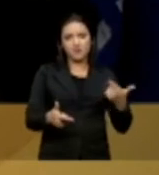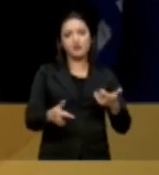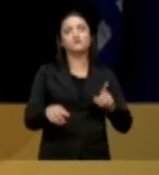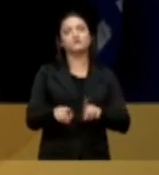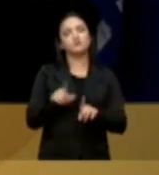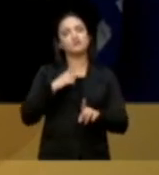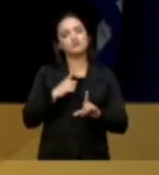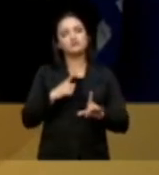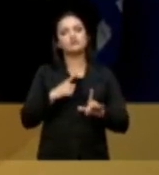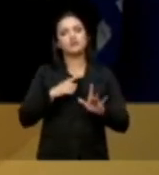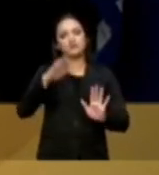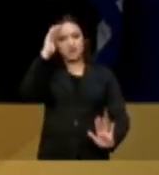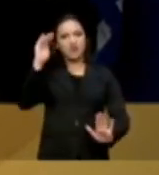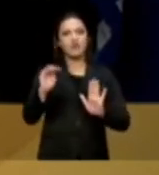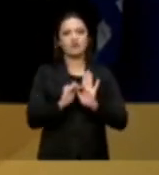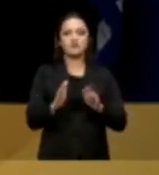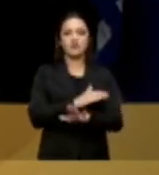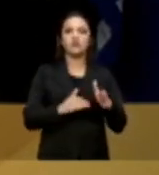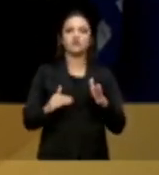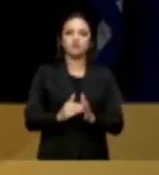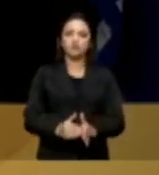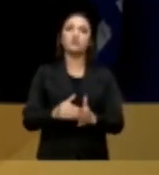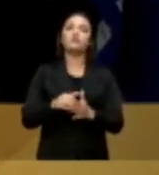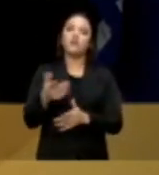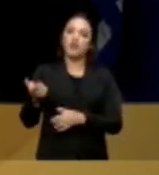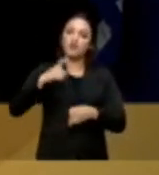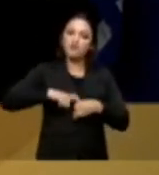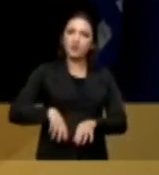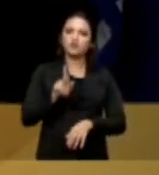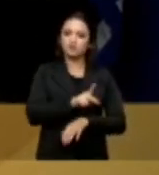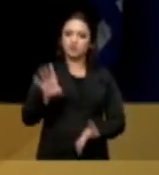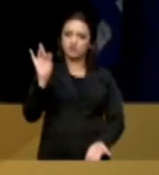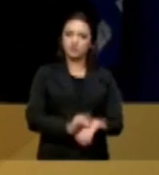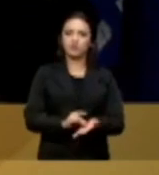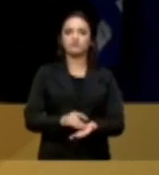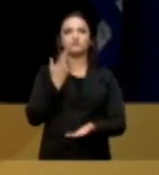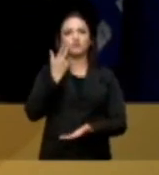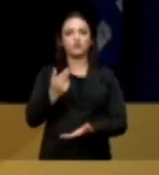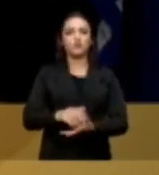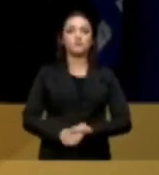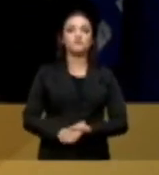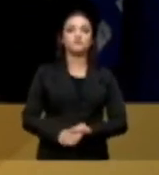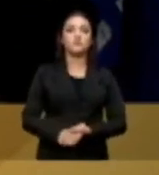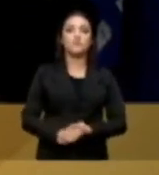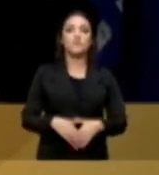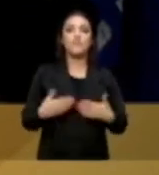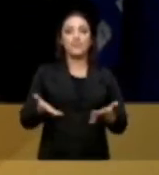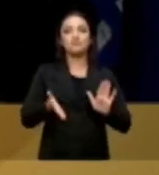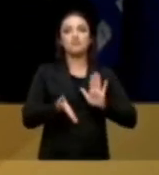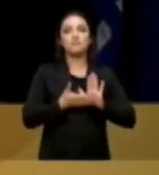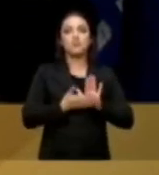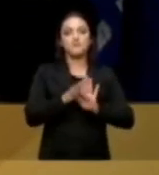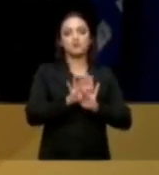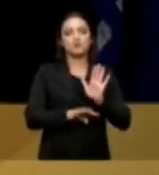requisitos necessários à estabilização do cargo. Ademais, propõe-se as seguintes teses de